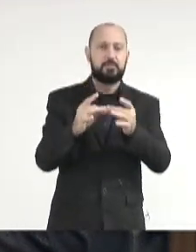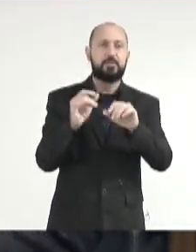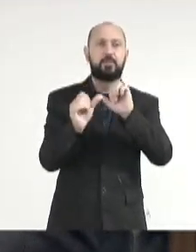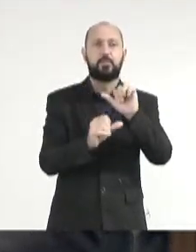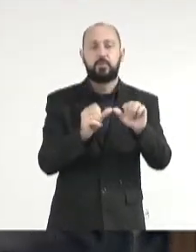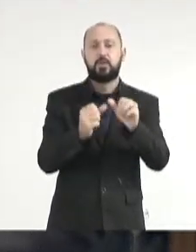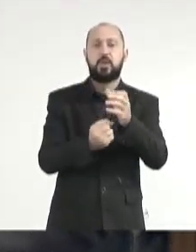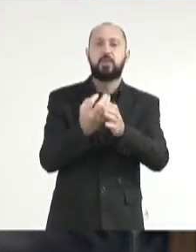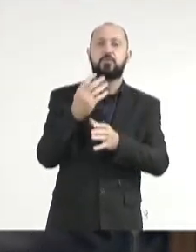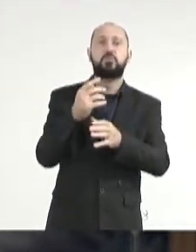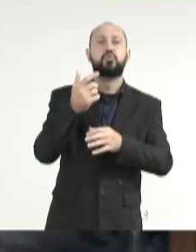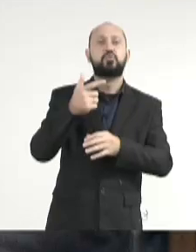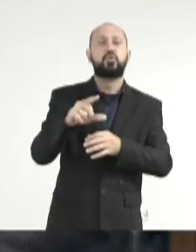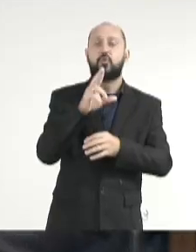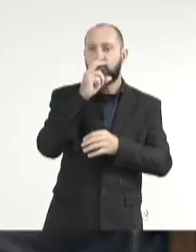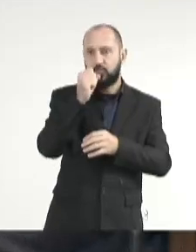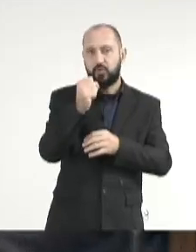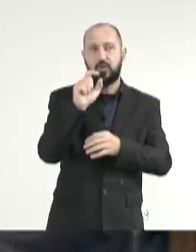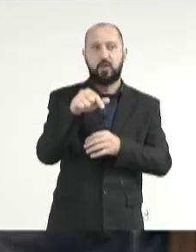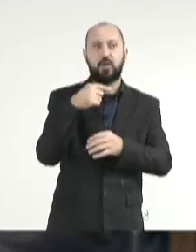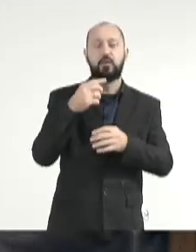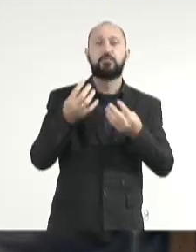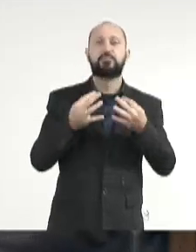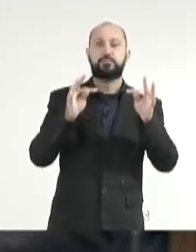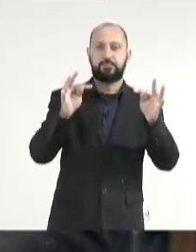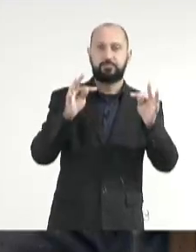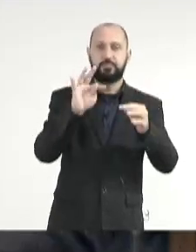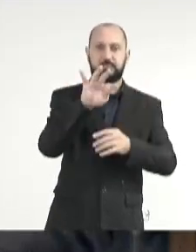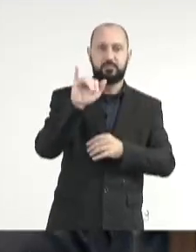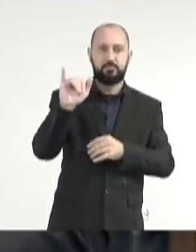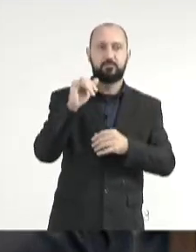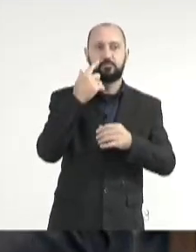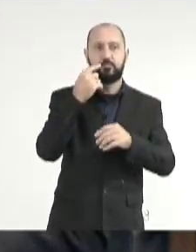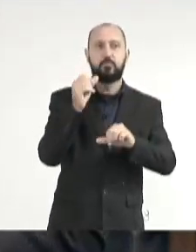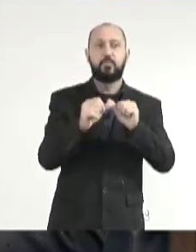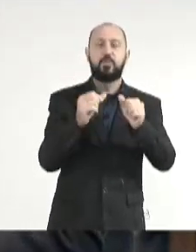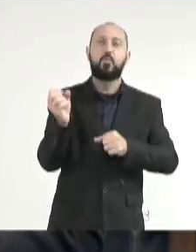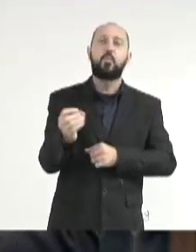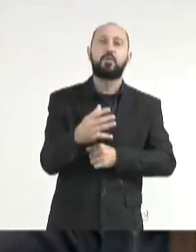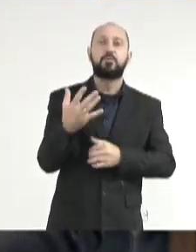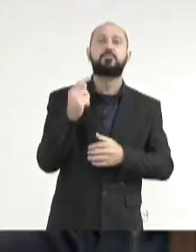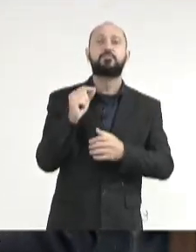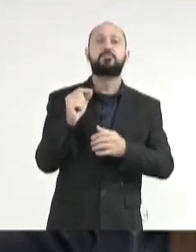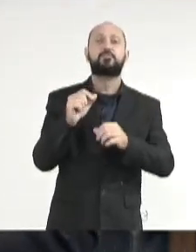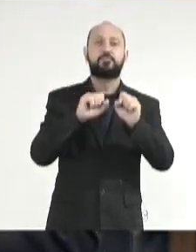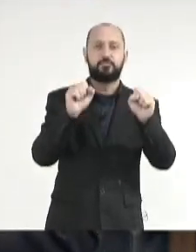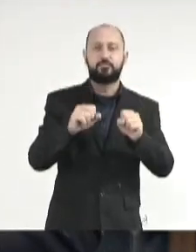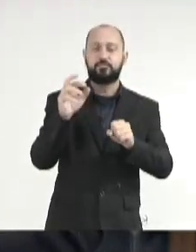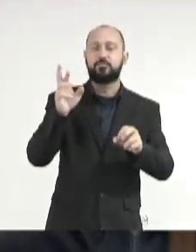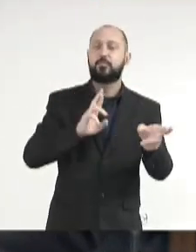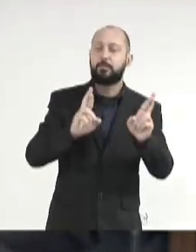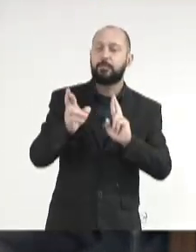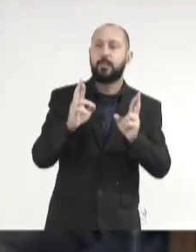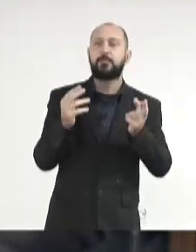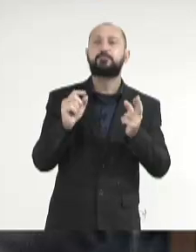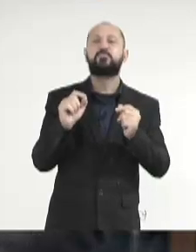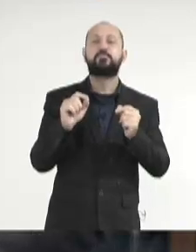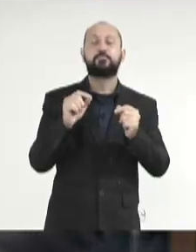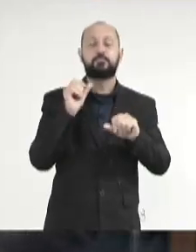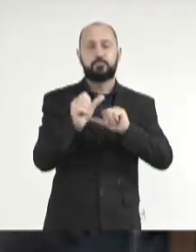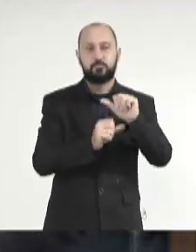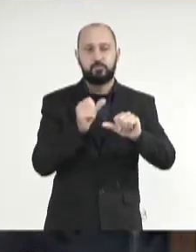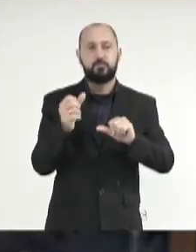mudanças e a criação, como eu falei, mais robusta na questão de tecnologia da informação. É uma modernização, né, Thiago, desses planos de É uma resposta, né, a